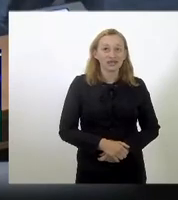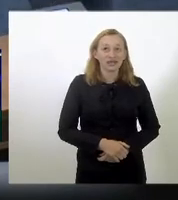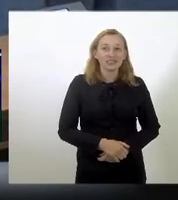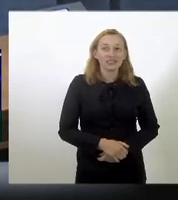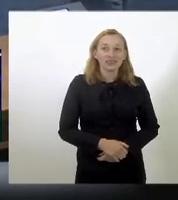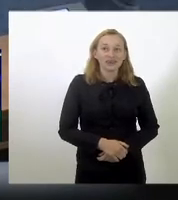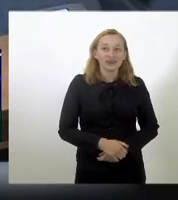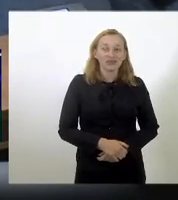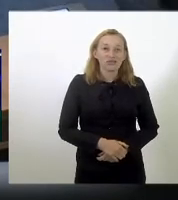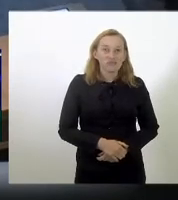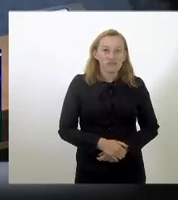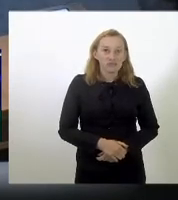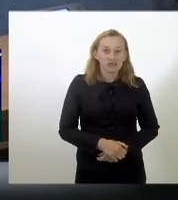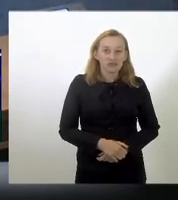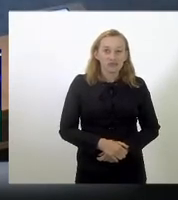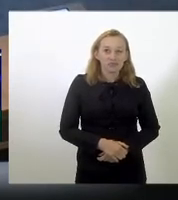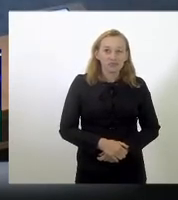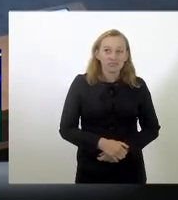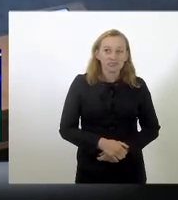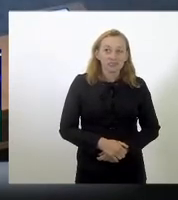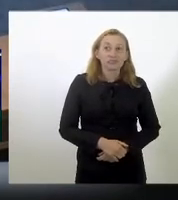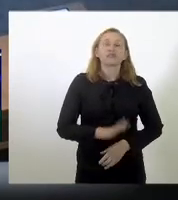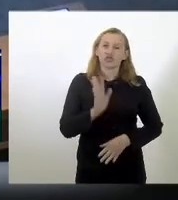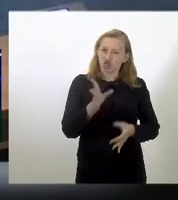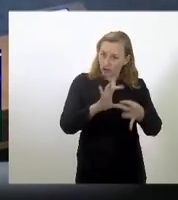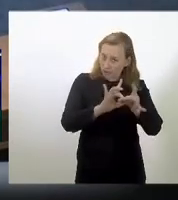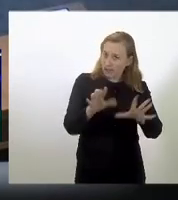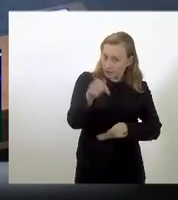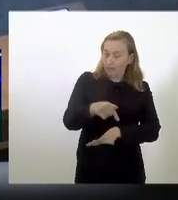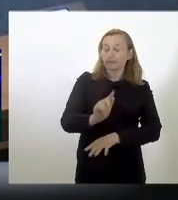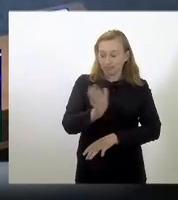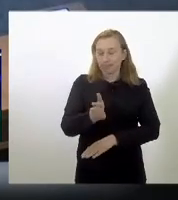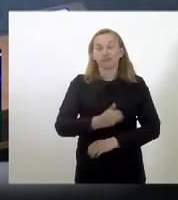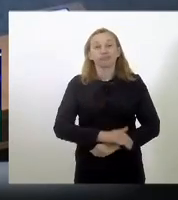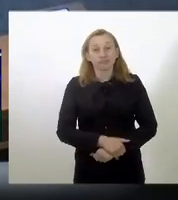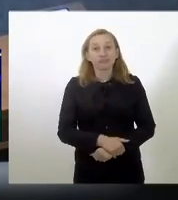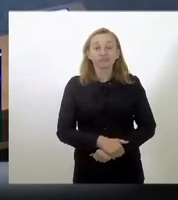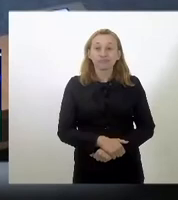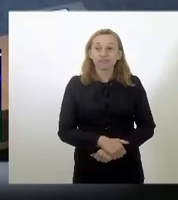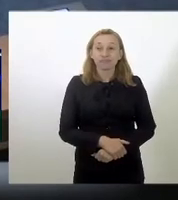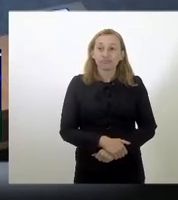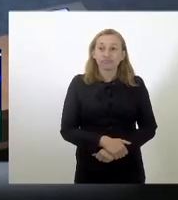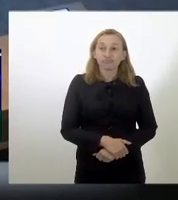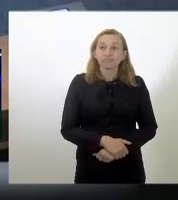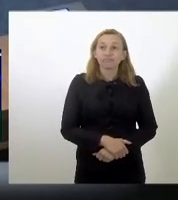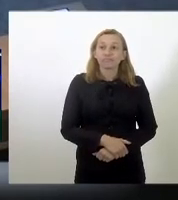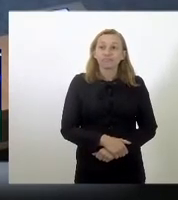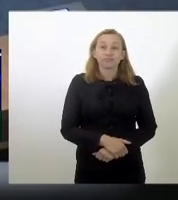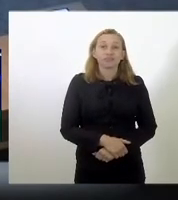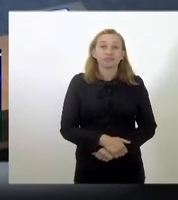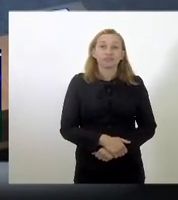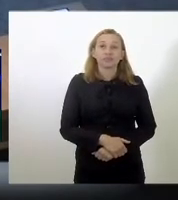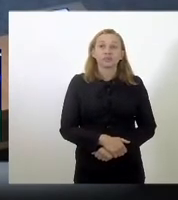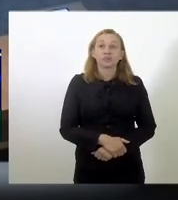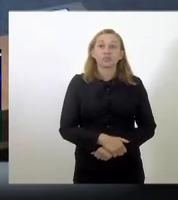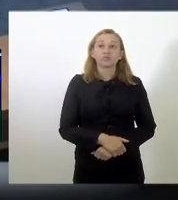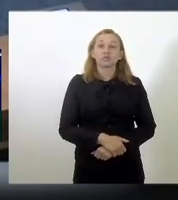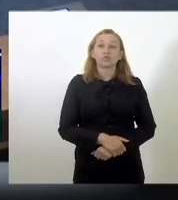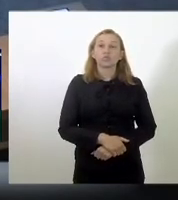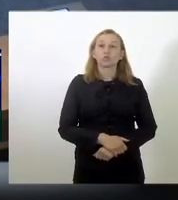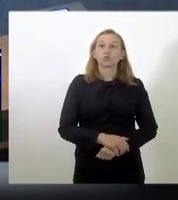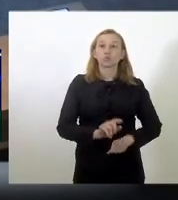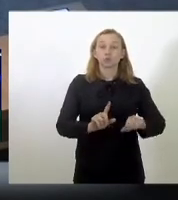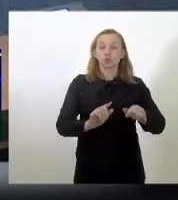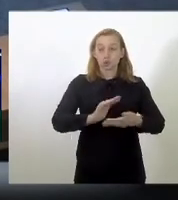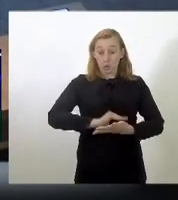Não, não vai. Agora, porque eu já autorizei aqui. Porque aqui tem um painel de controle e eu estou